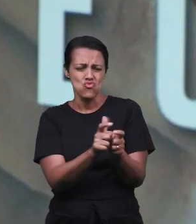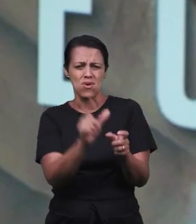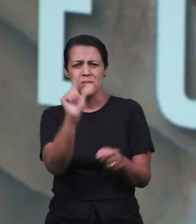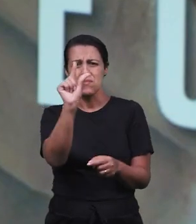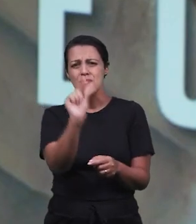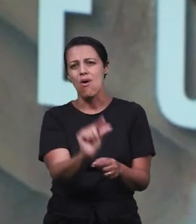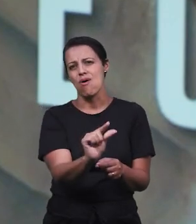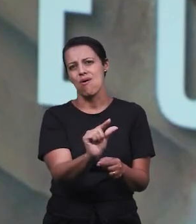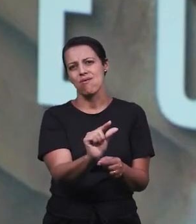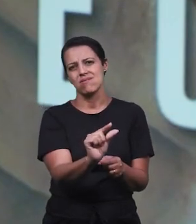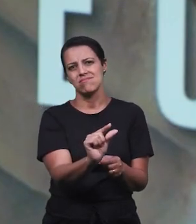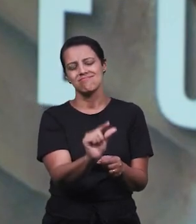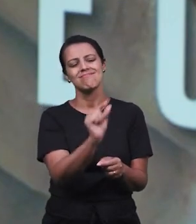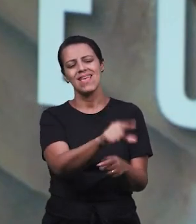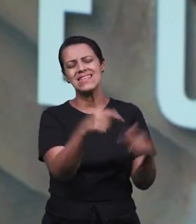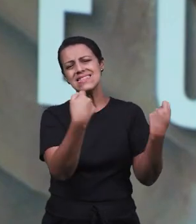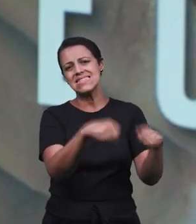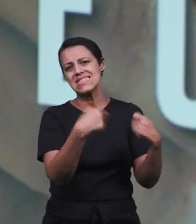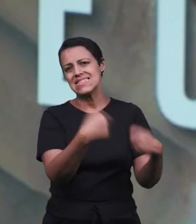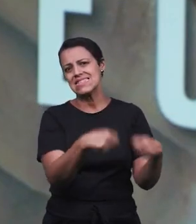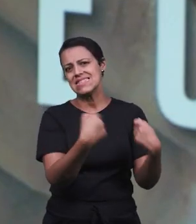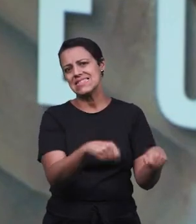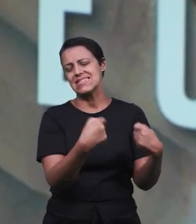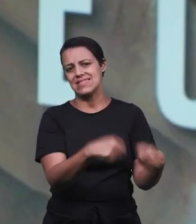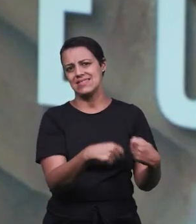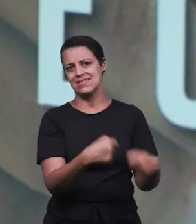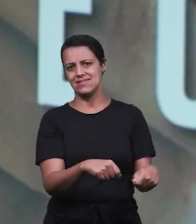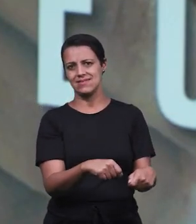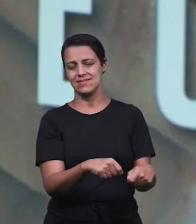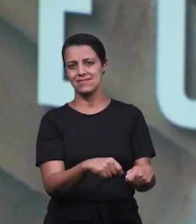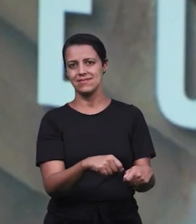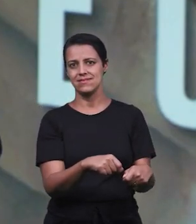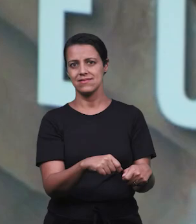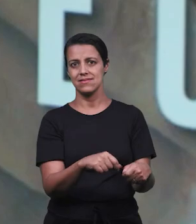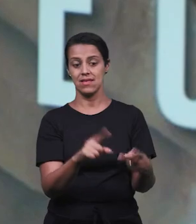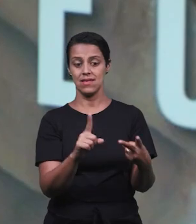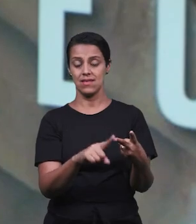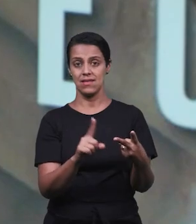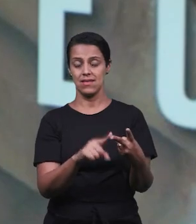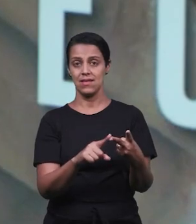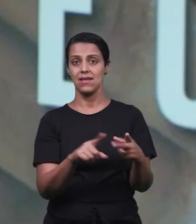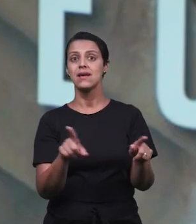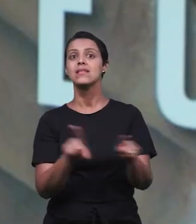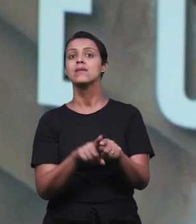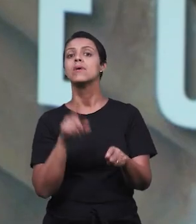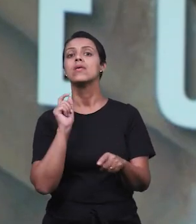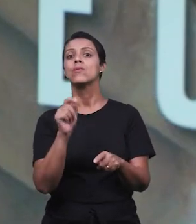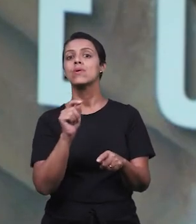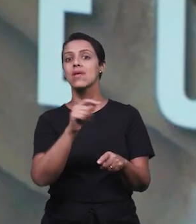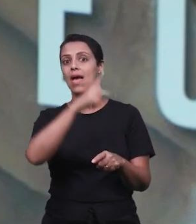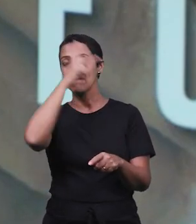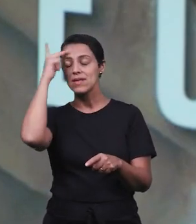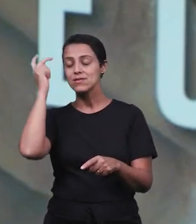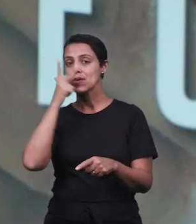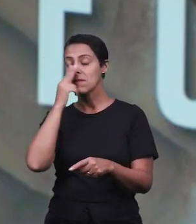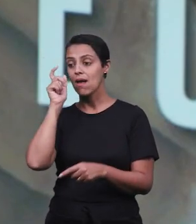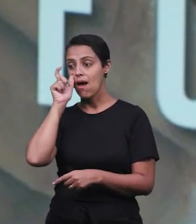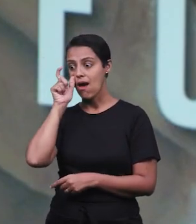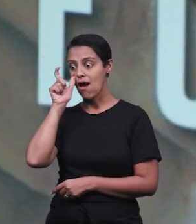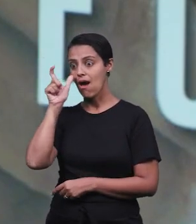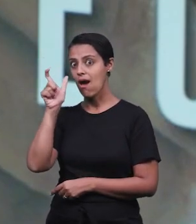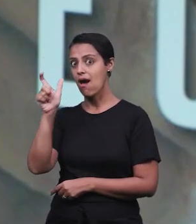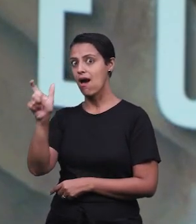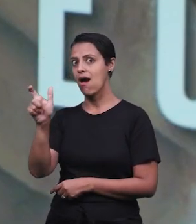inverso foi o desvio da obra de Deus para o lado financeiro. Não